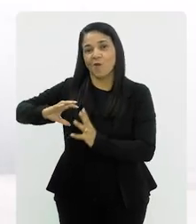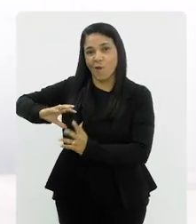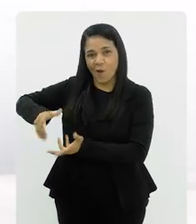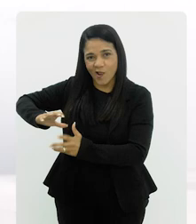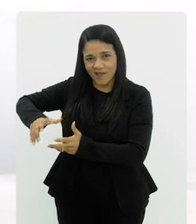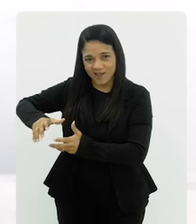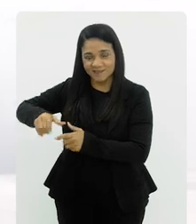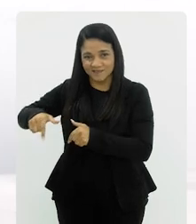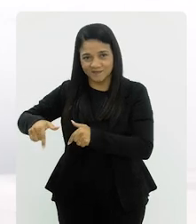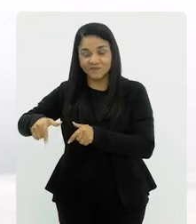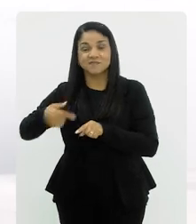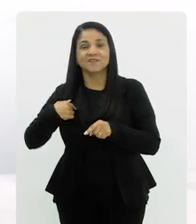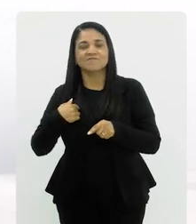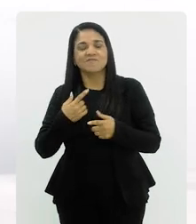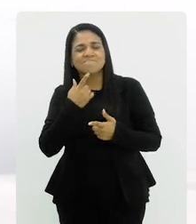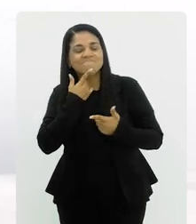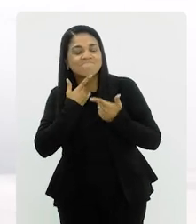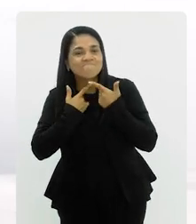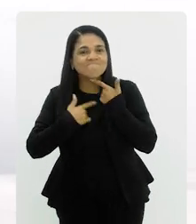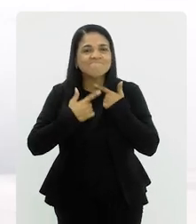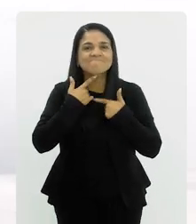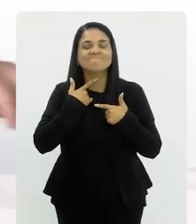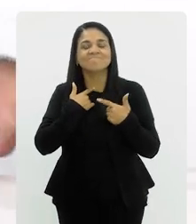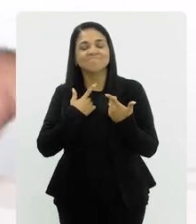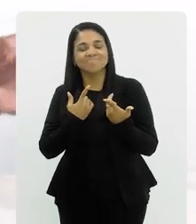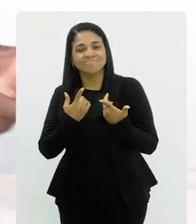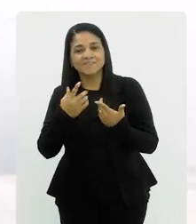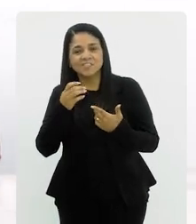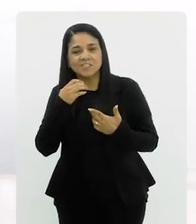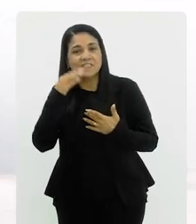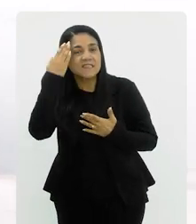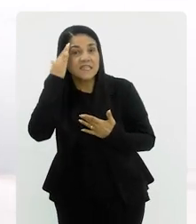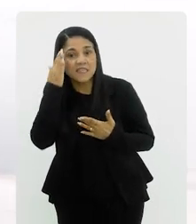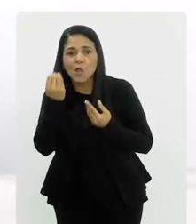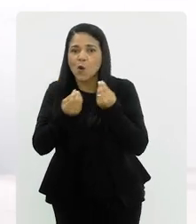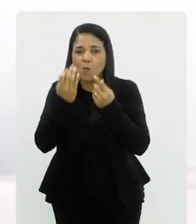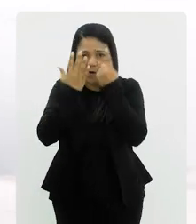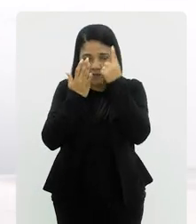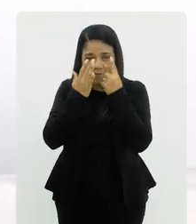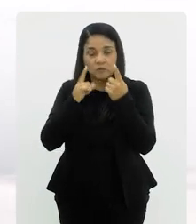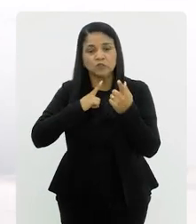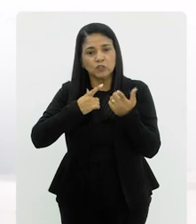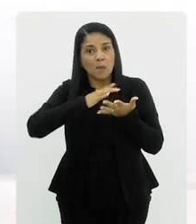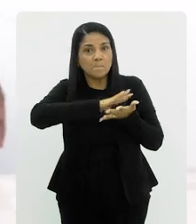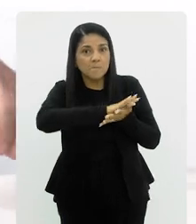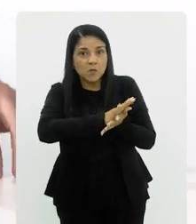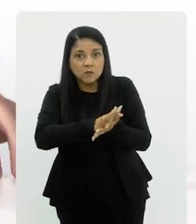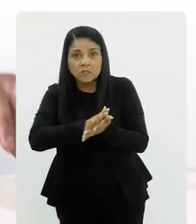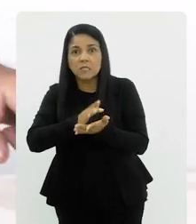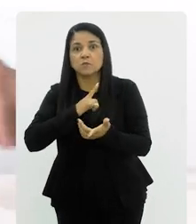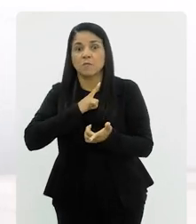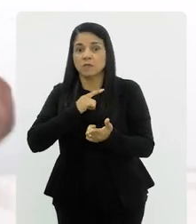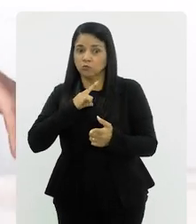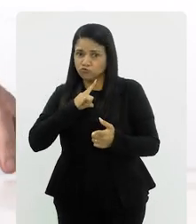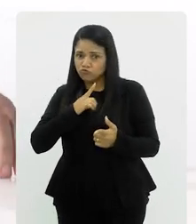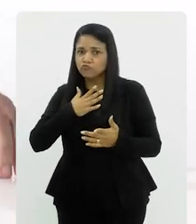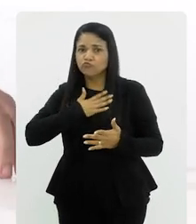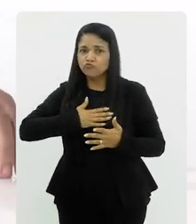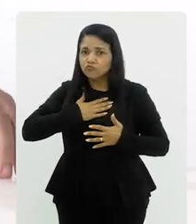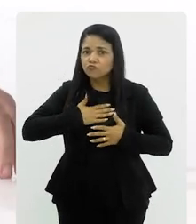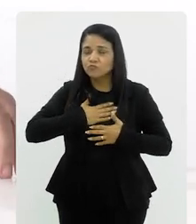desejo de se aprofundar mais no carnaval, mas havia um certo preconceito. Eu sempre gostei de desenhar, sempre gostei de criar, mas entre